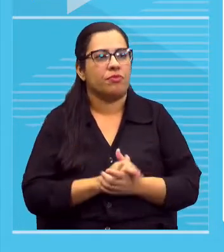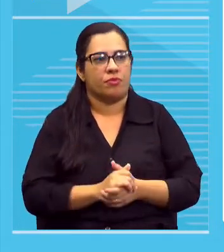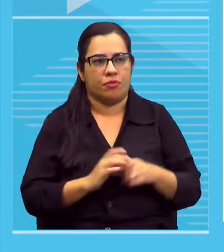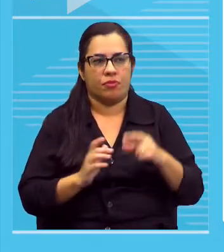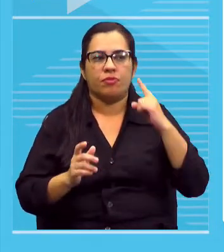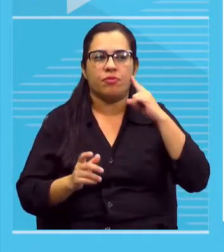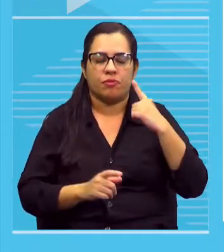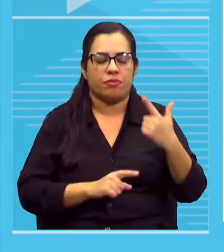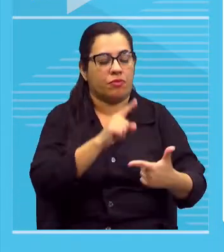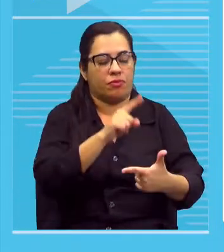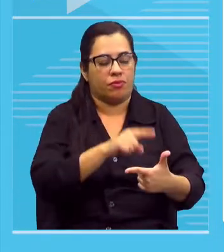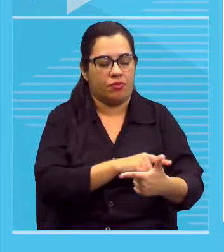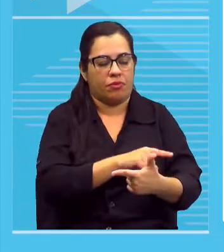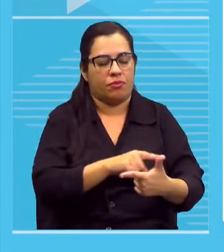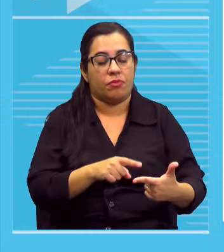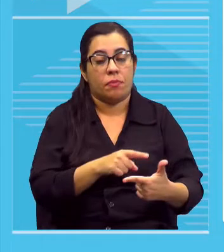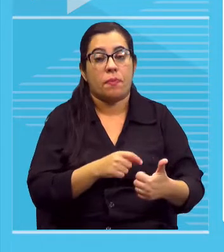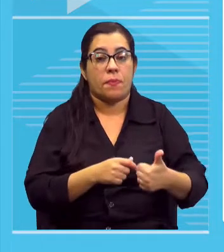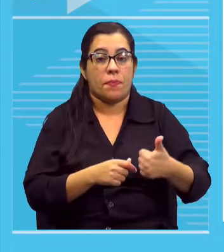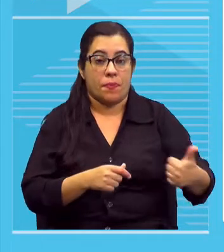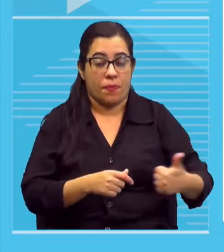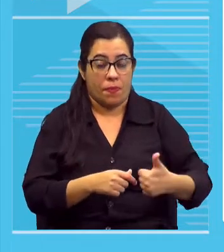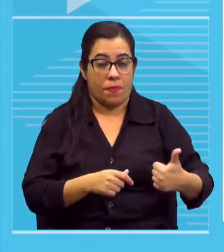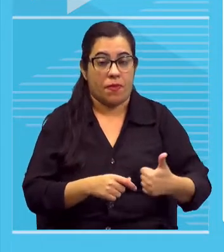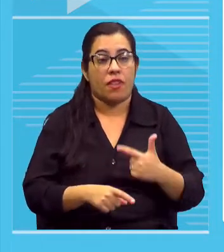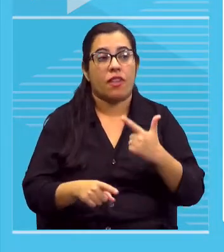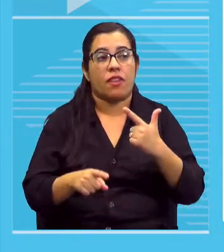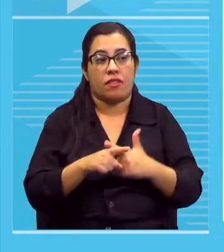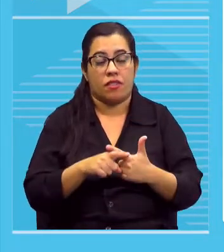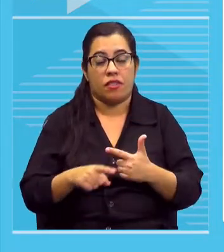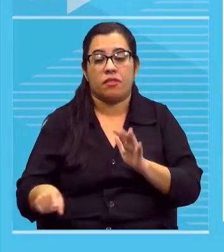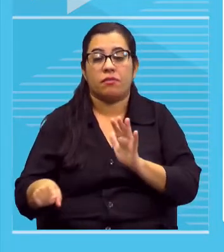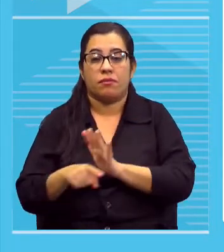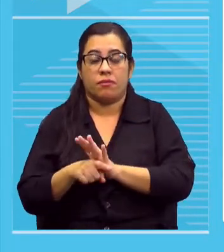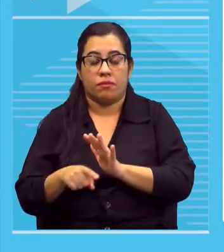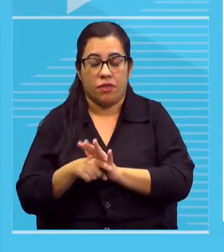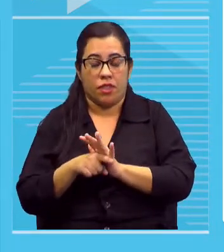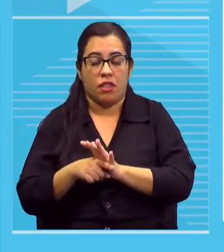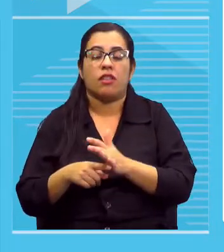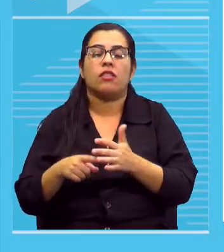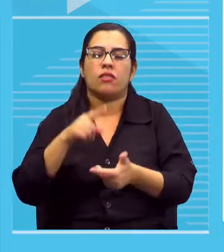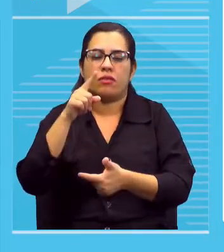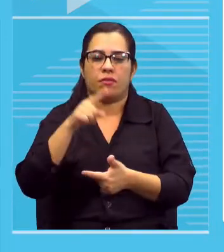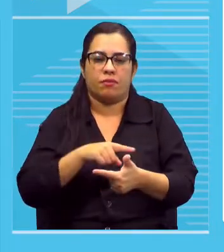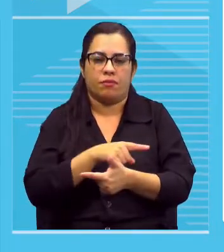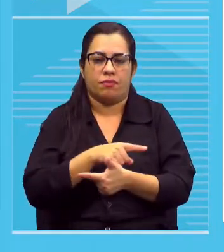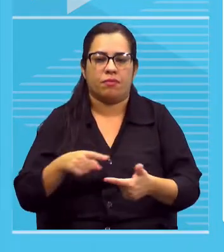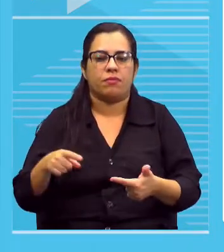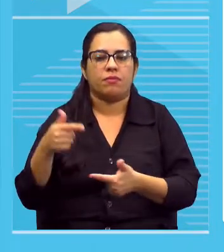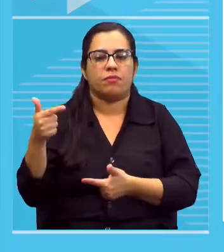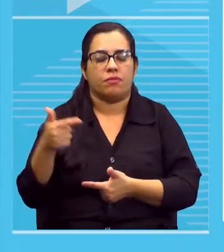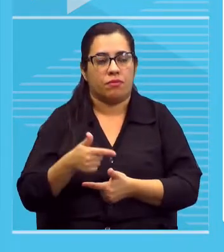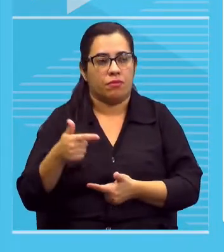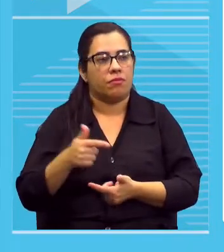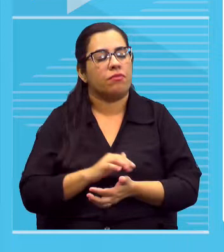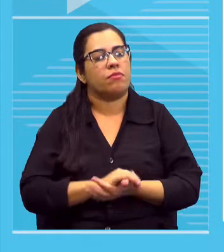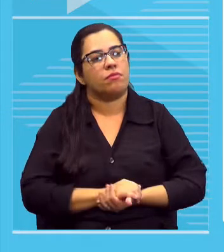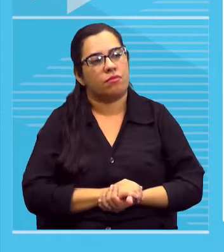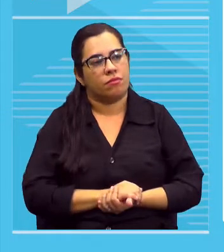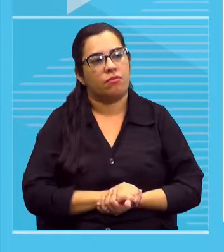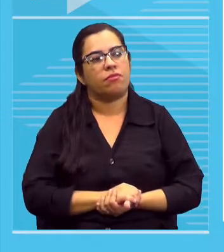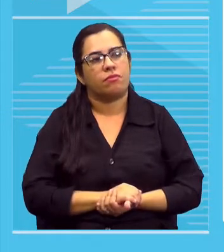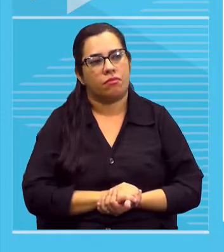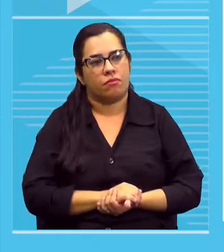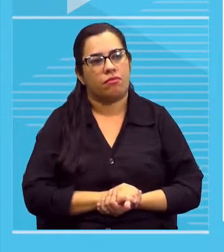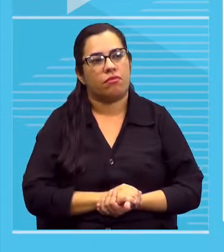vezes você no segundo Olha aí concelho de Avis o conselho já - cena de Às vezes você no